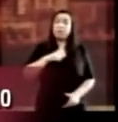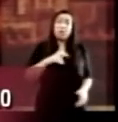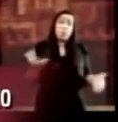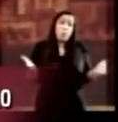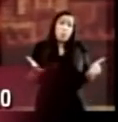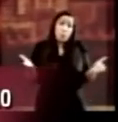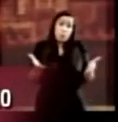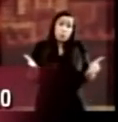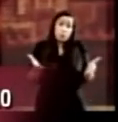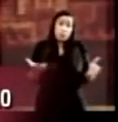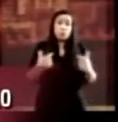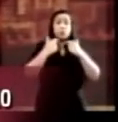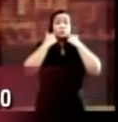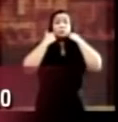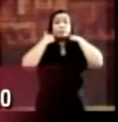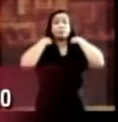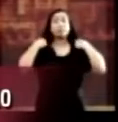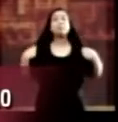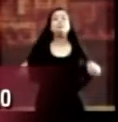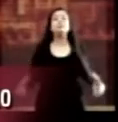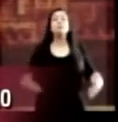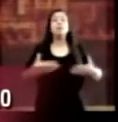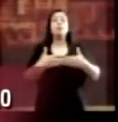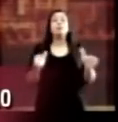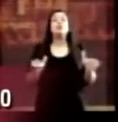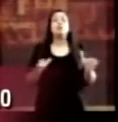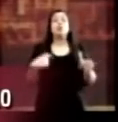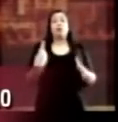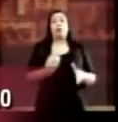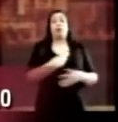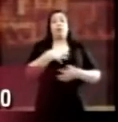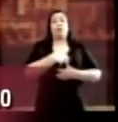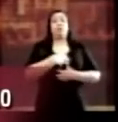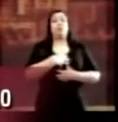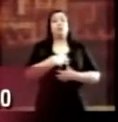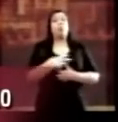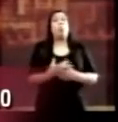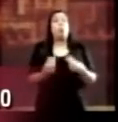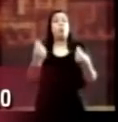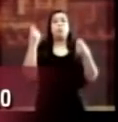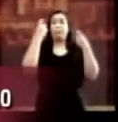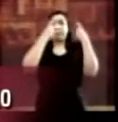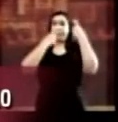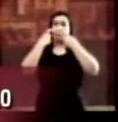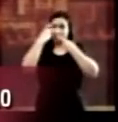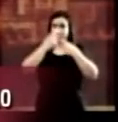Hoje, essa abertura nos deixa muito preocupados.